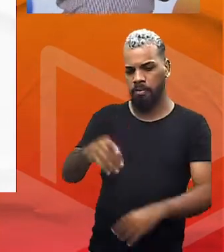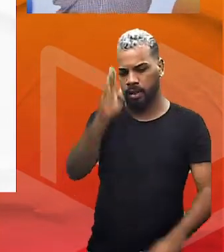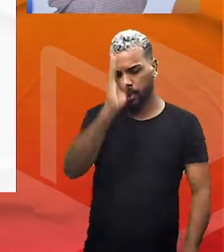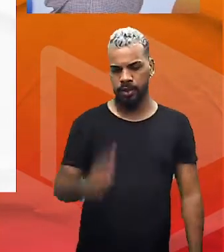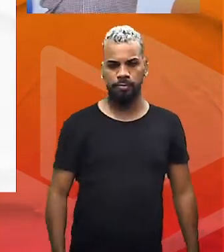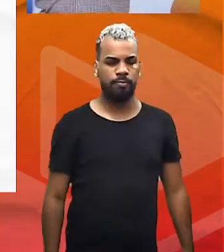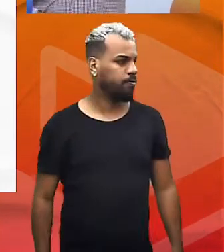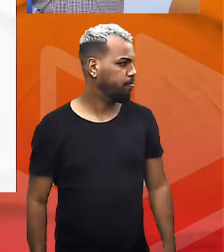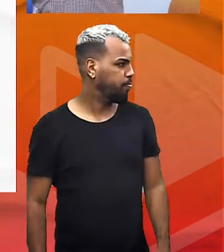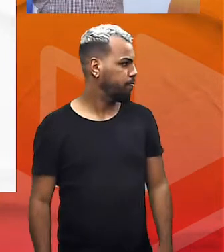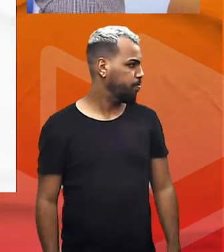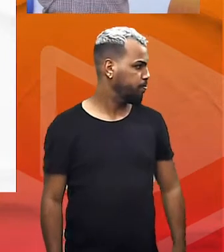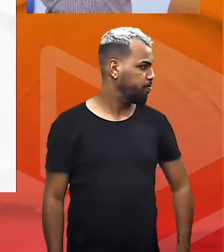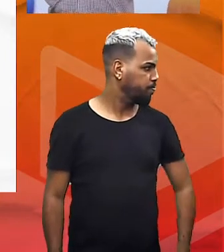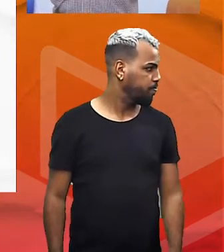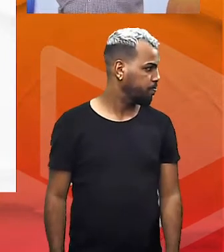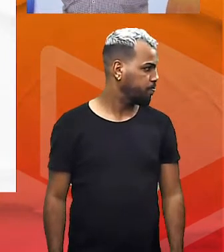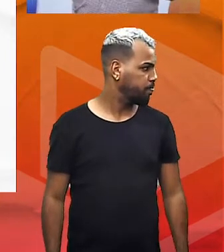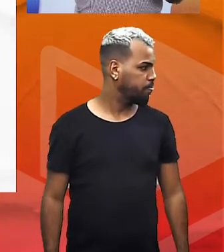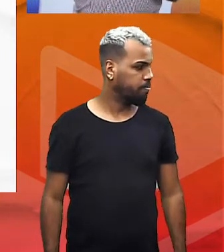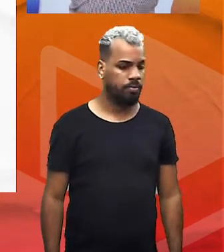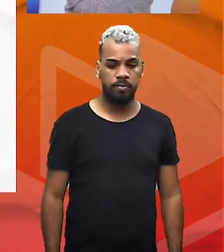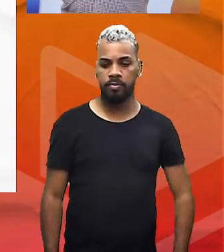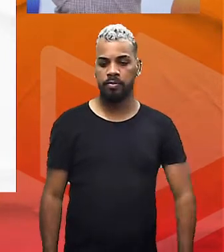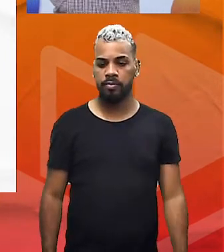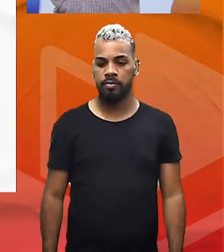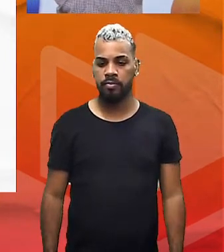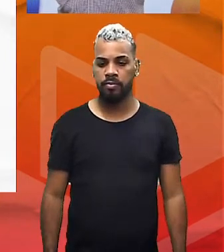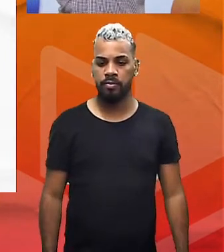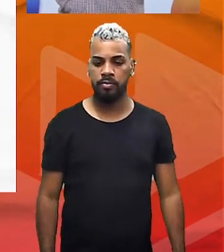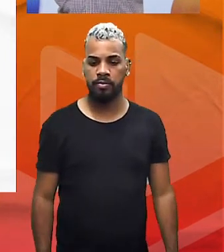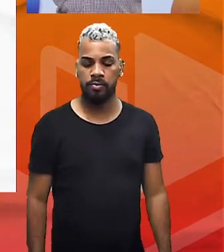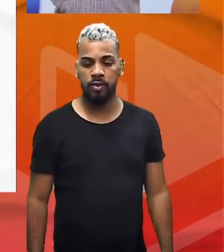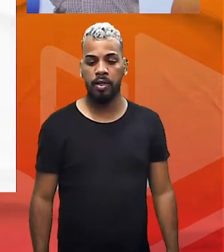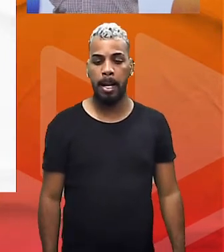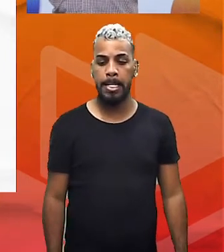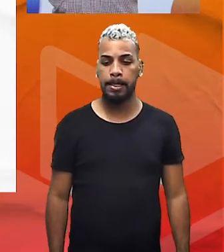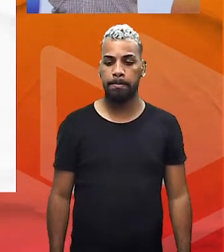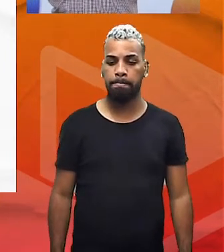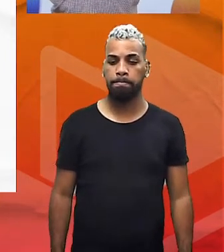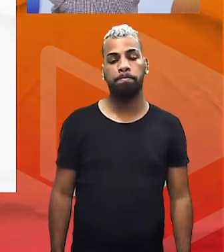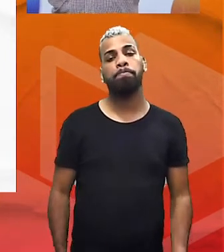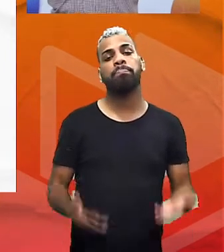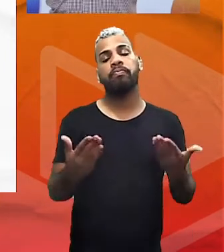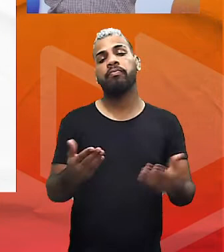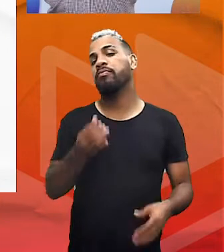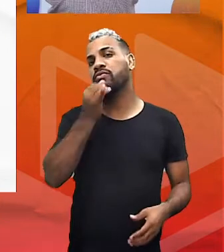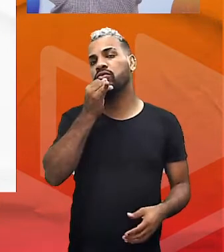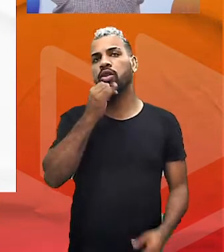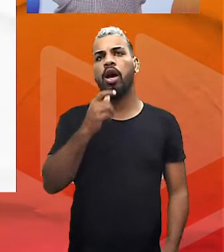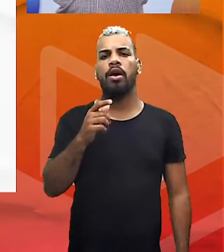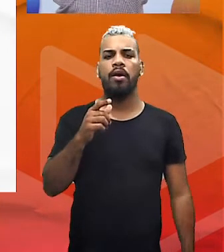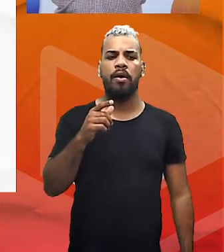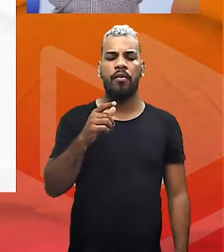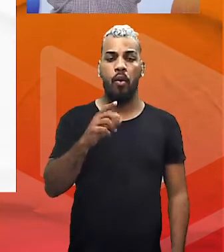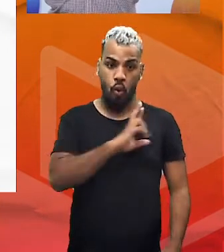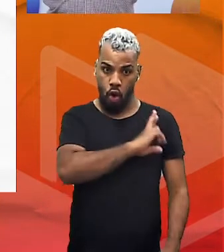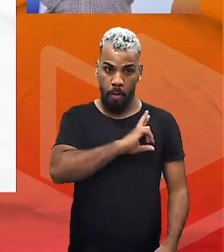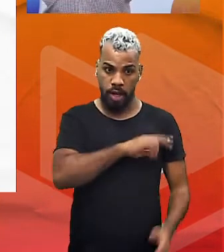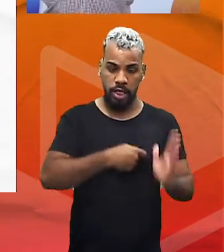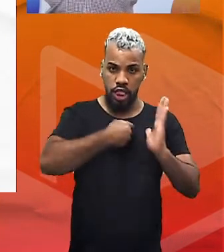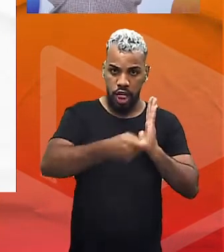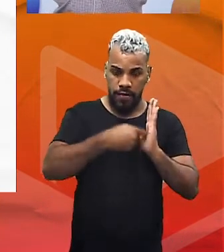para o romance urbano, a gente percebe que ele não tem aquela mulher idealizada,